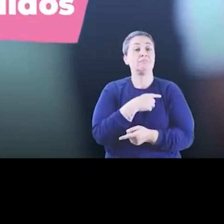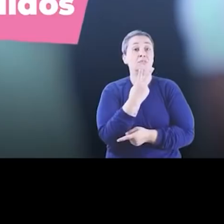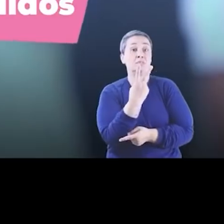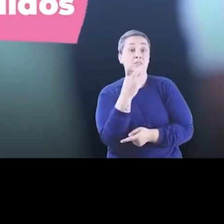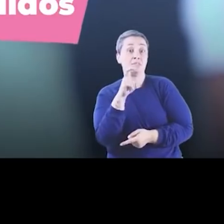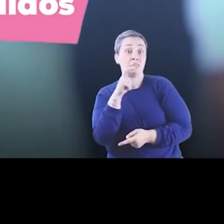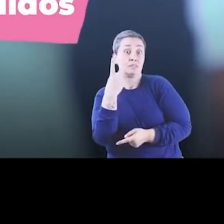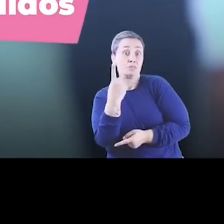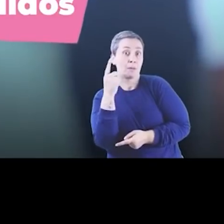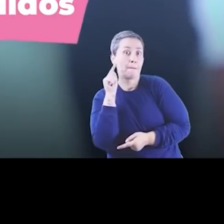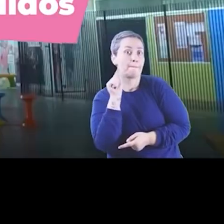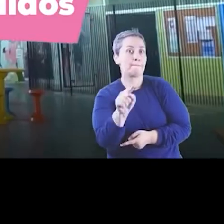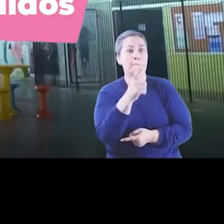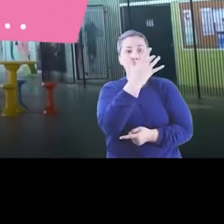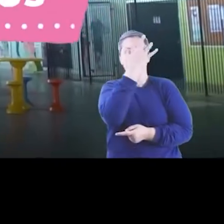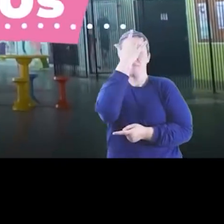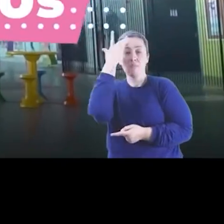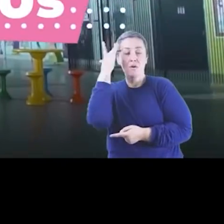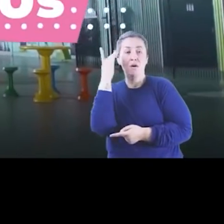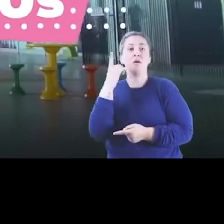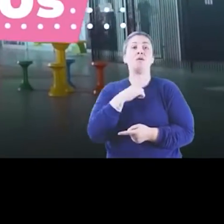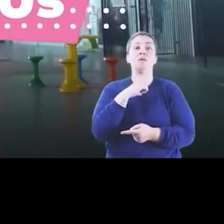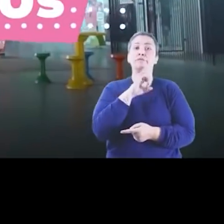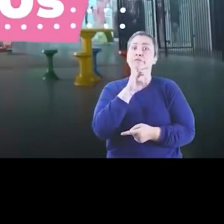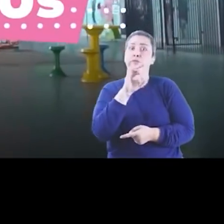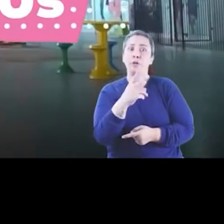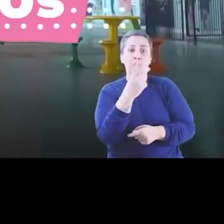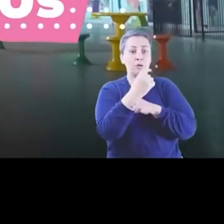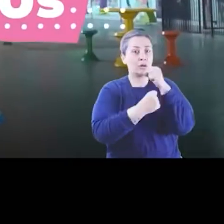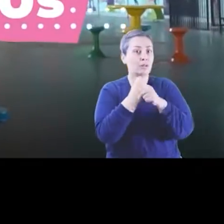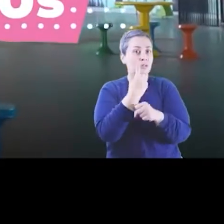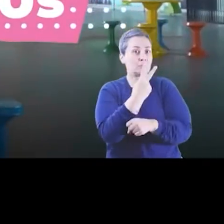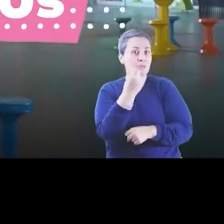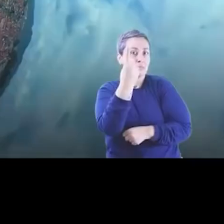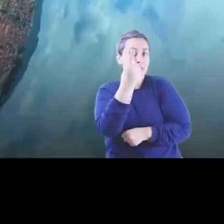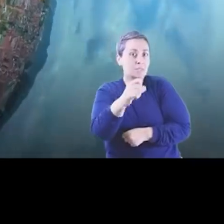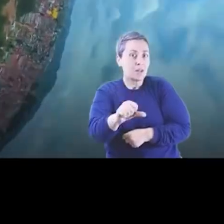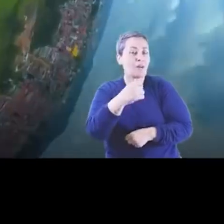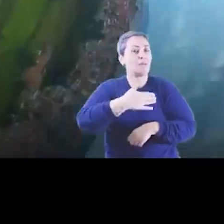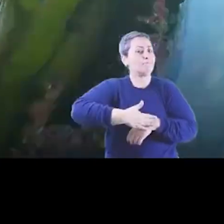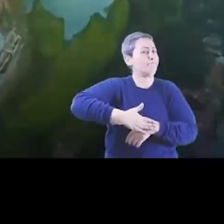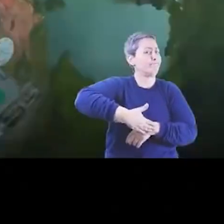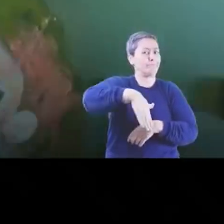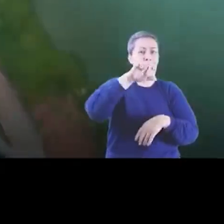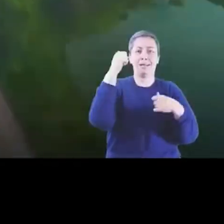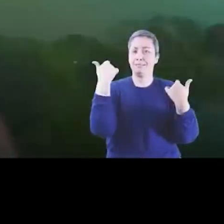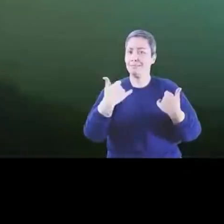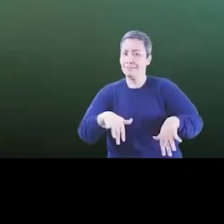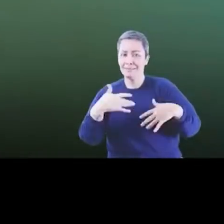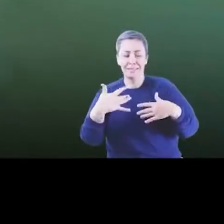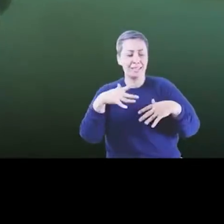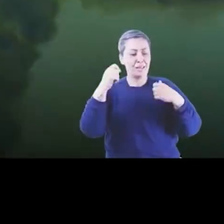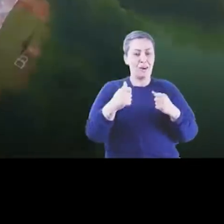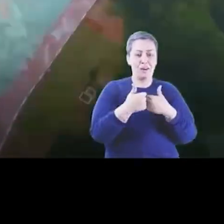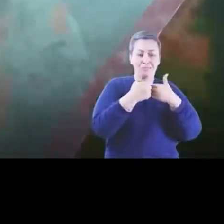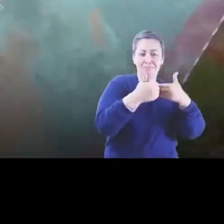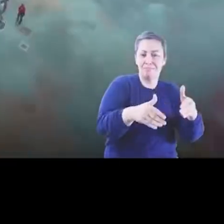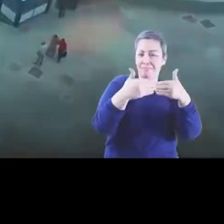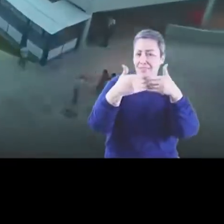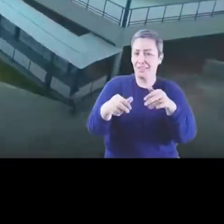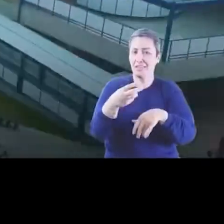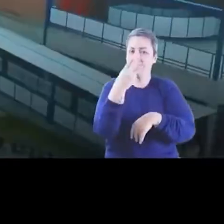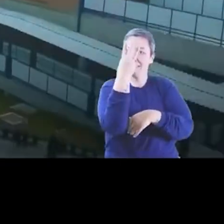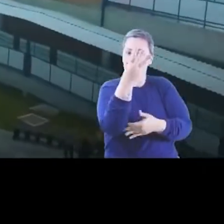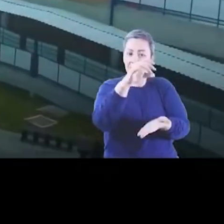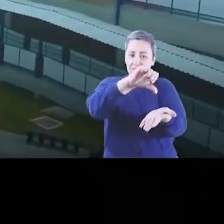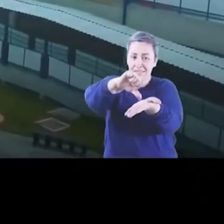São 252 mil pessoas apenas em 2019 e serão muito mais, com a entrega de 3